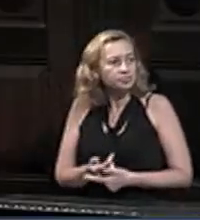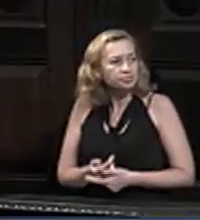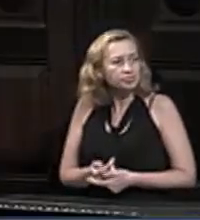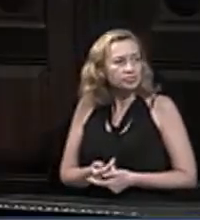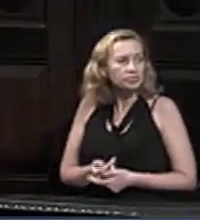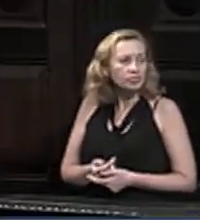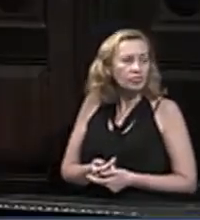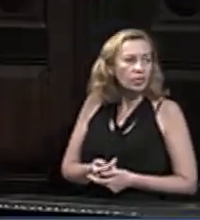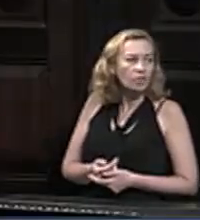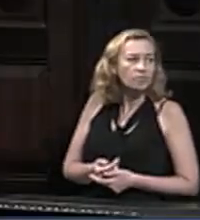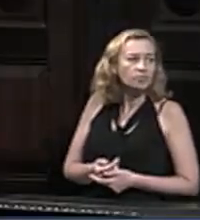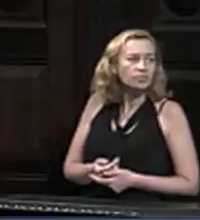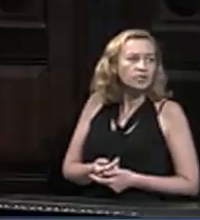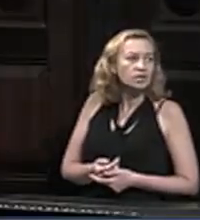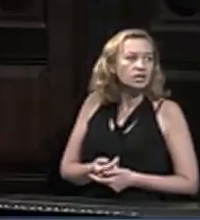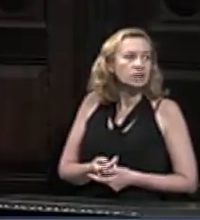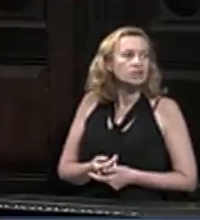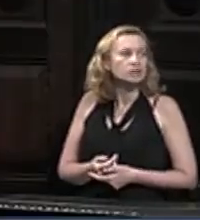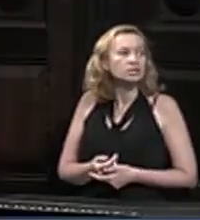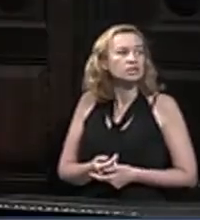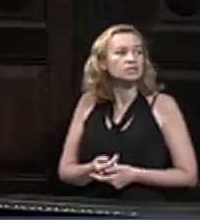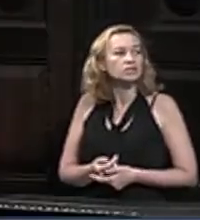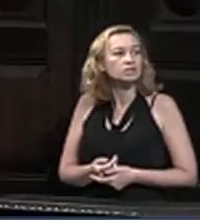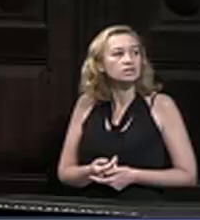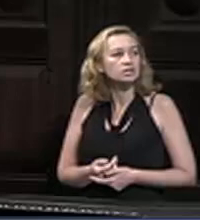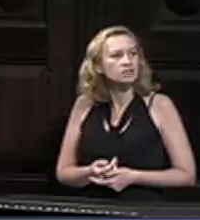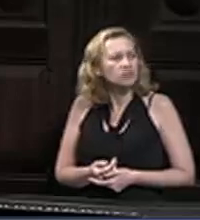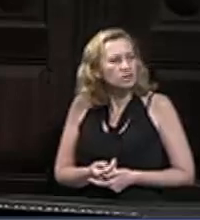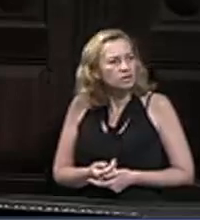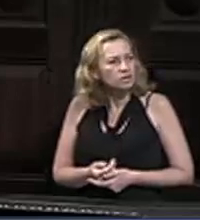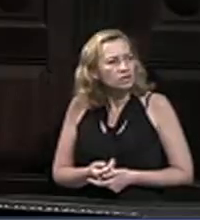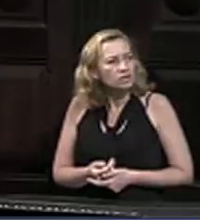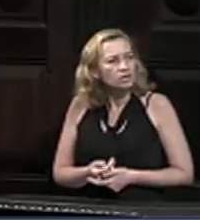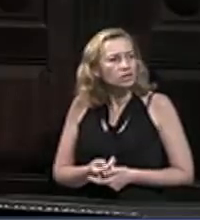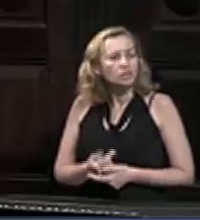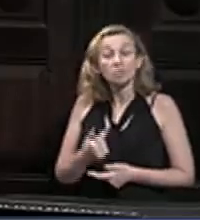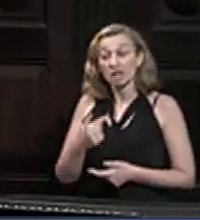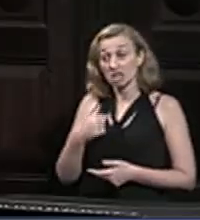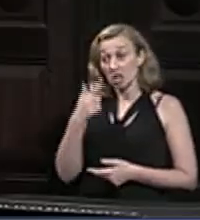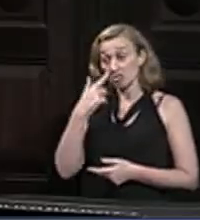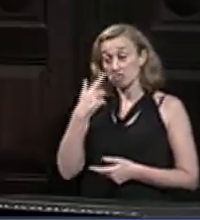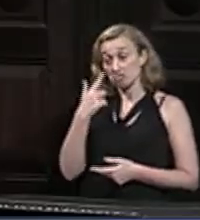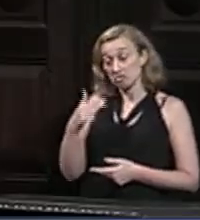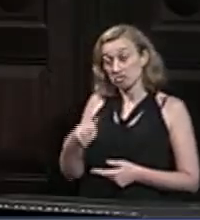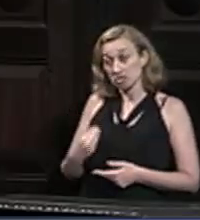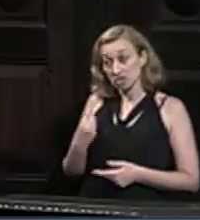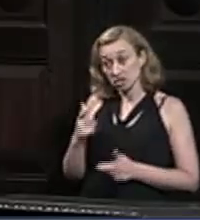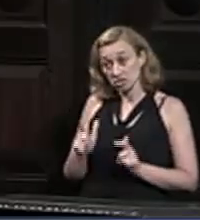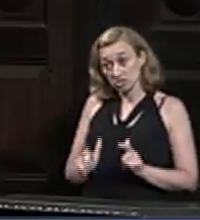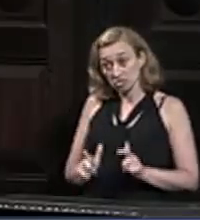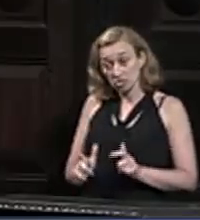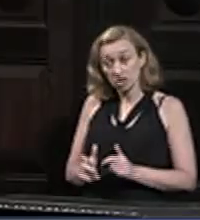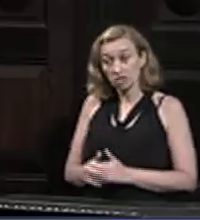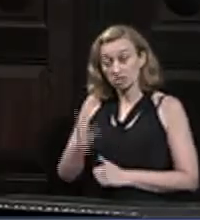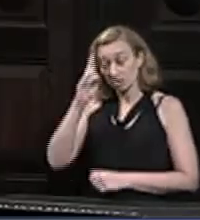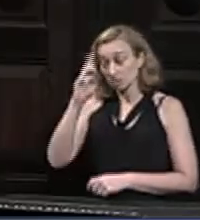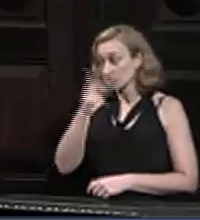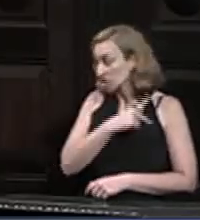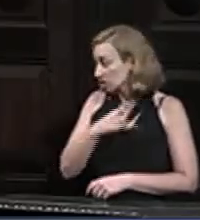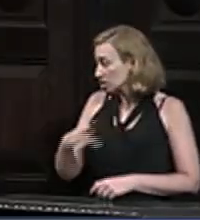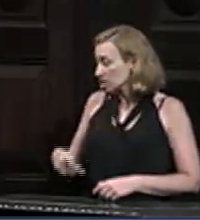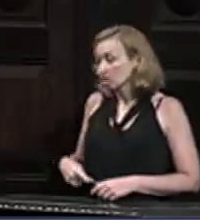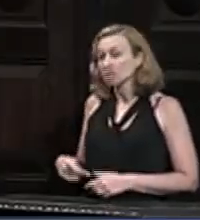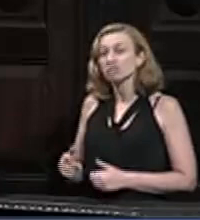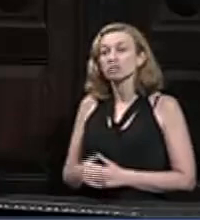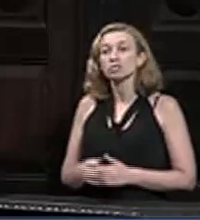não se submetendo ao acordo, são acusados. Mas eu venho, senhor presidente, aqui com